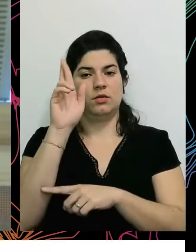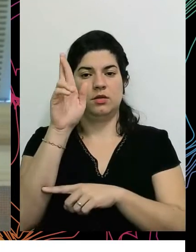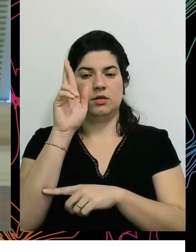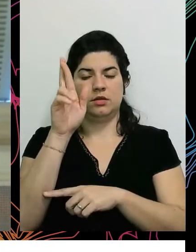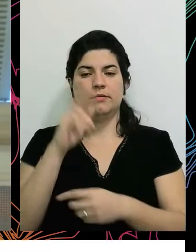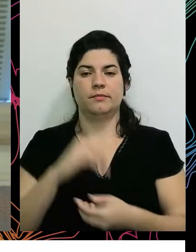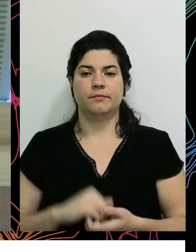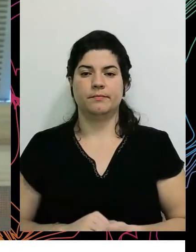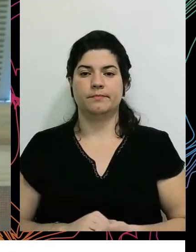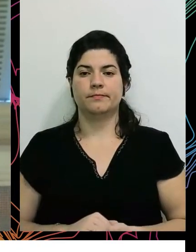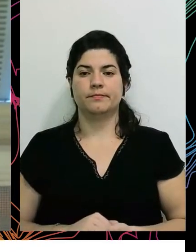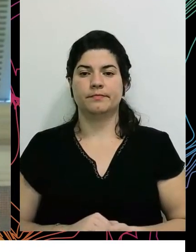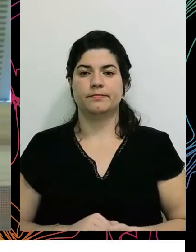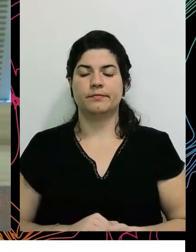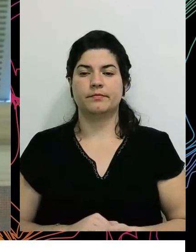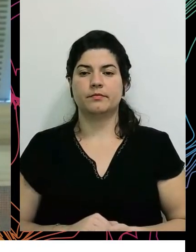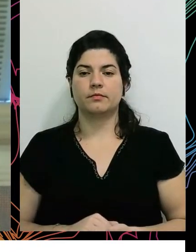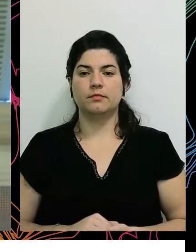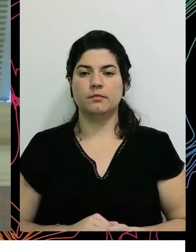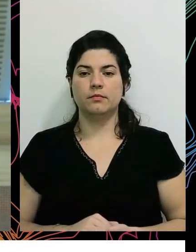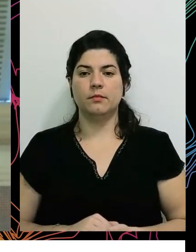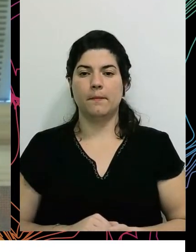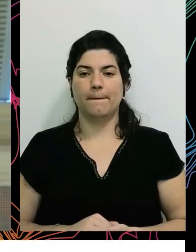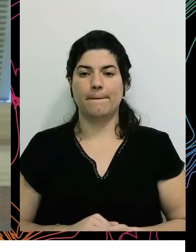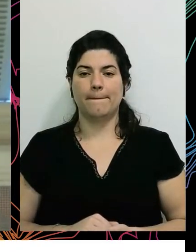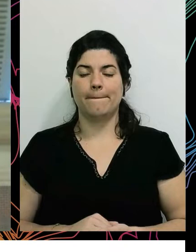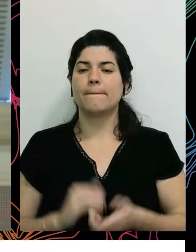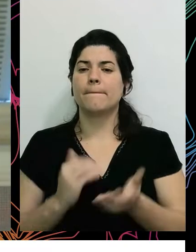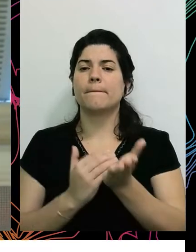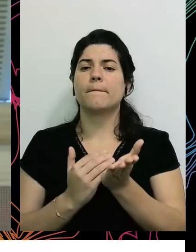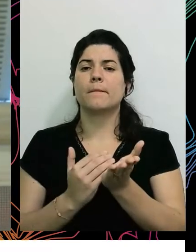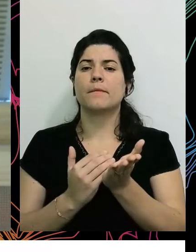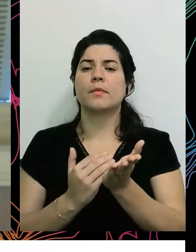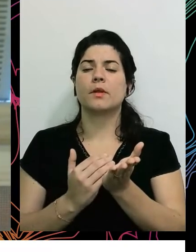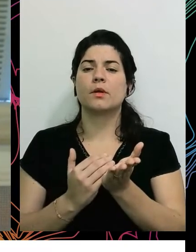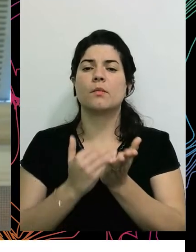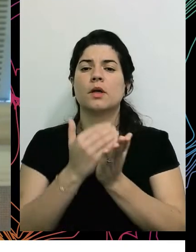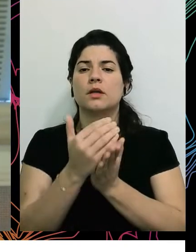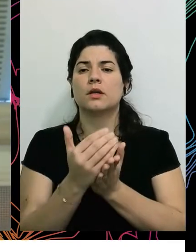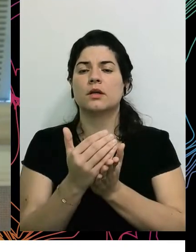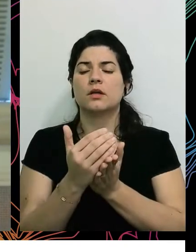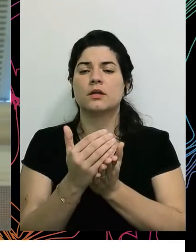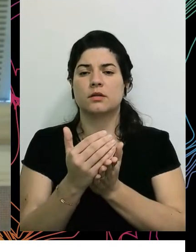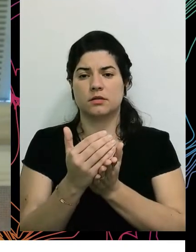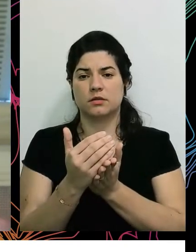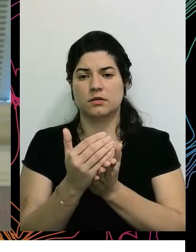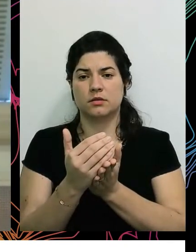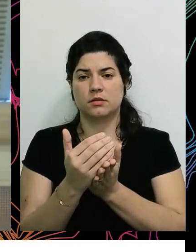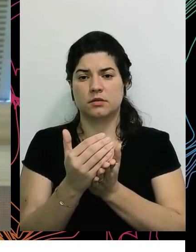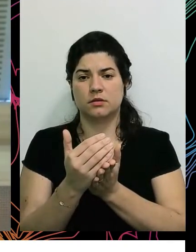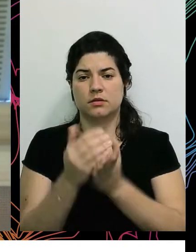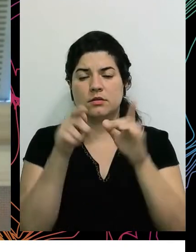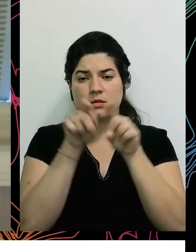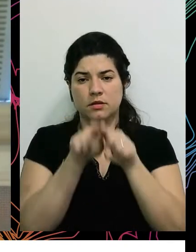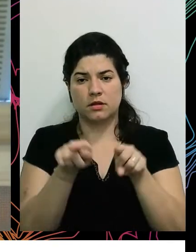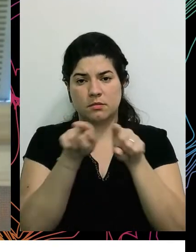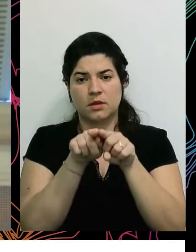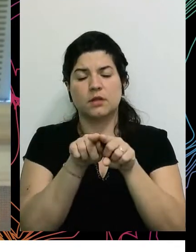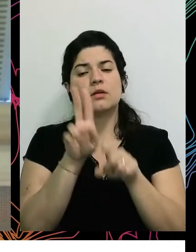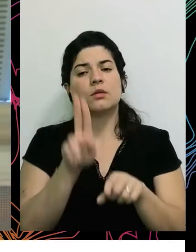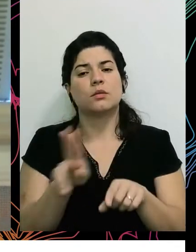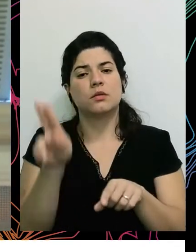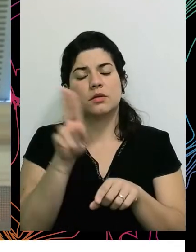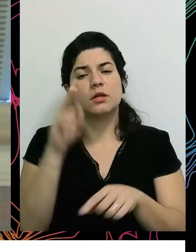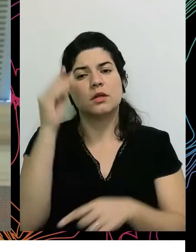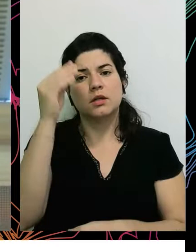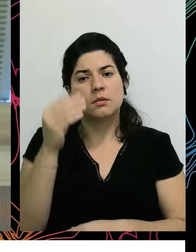E eu quisiera começar com essa ideia, também usando alguma experiência